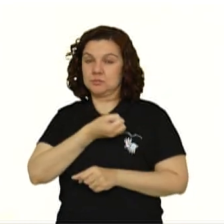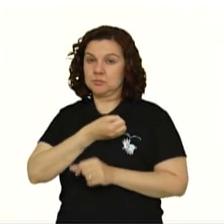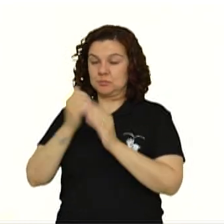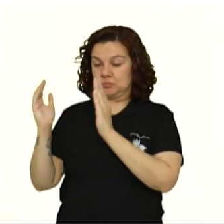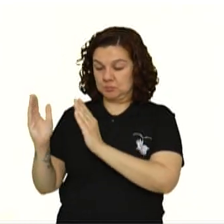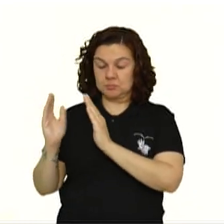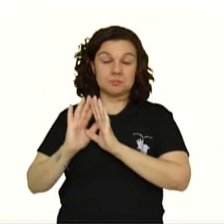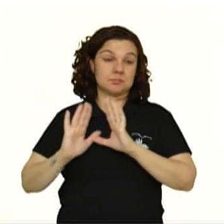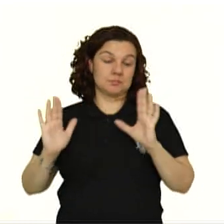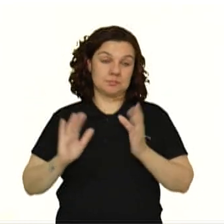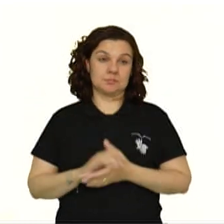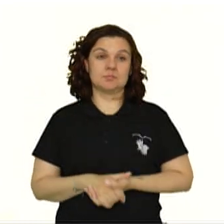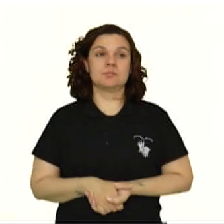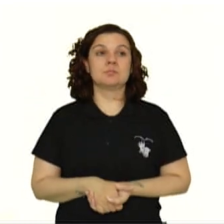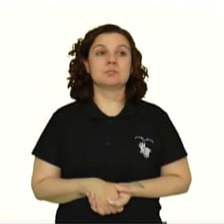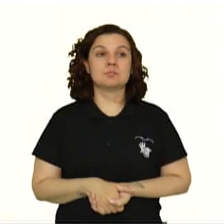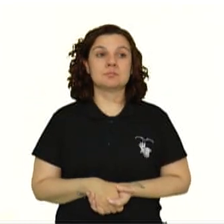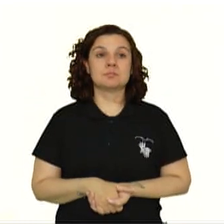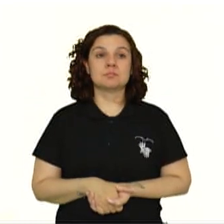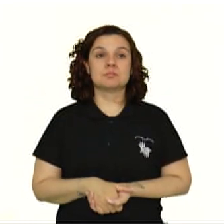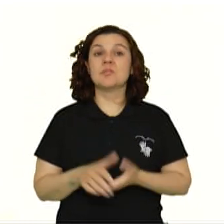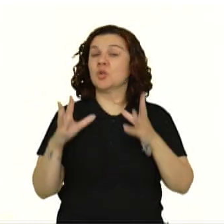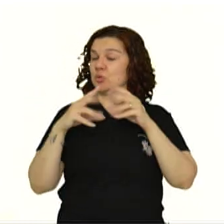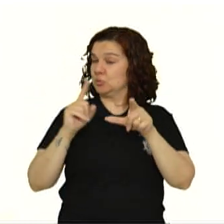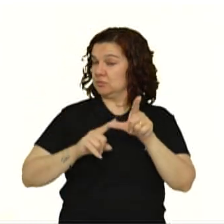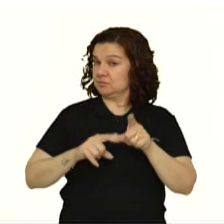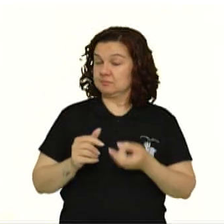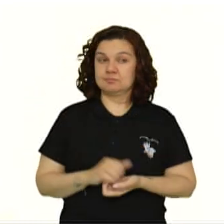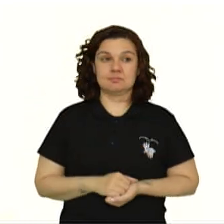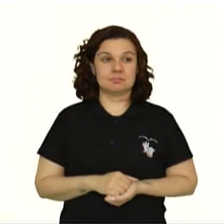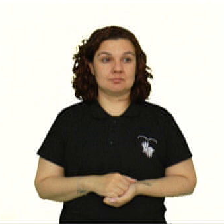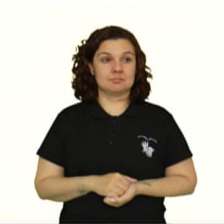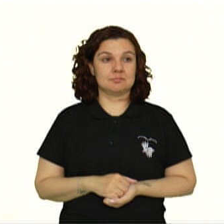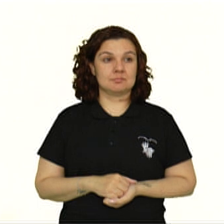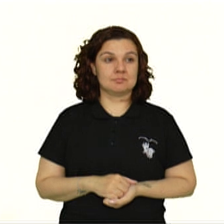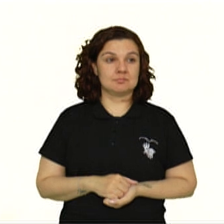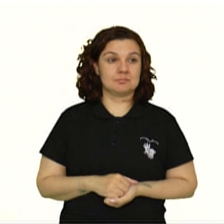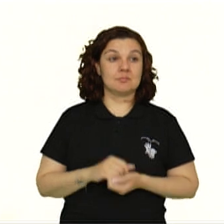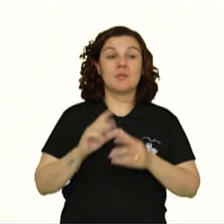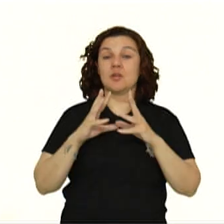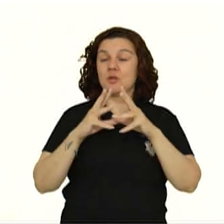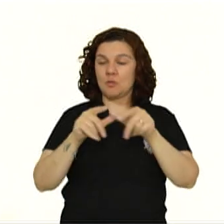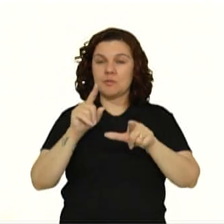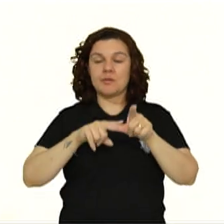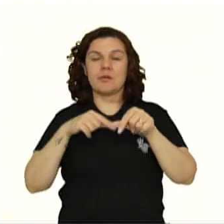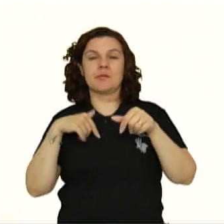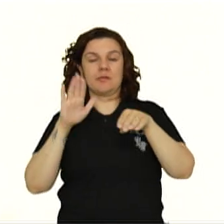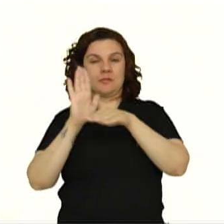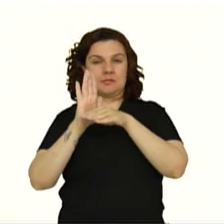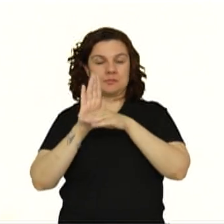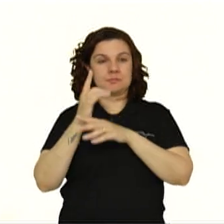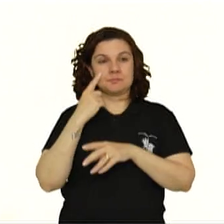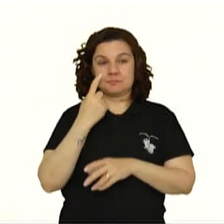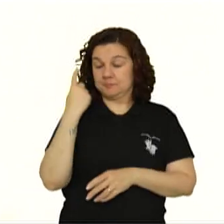número. Mas agora tudo tem letra. Mas nem todas as letras têm frações. Vamos fazer por